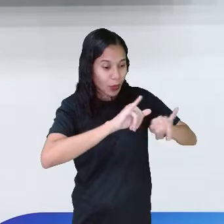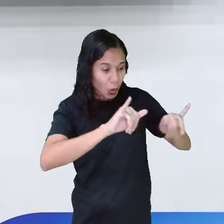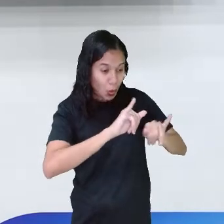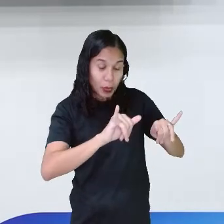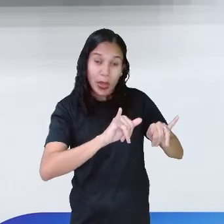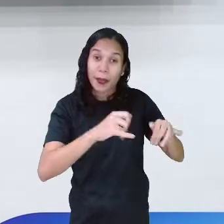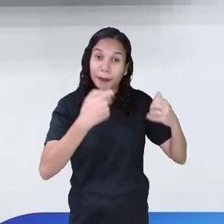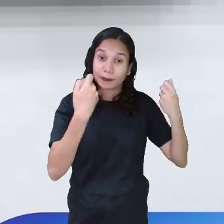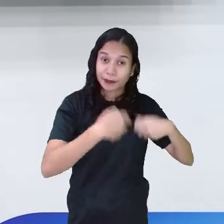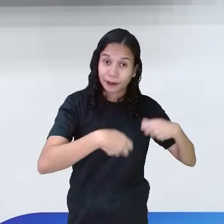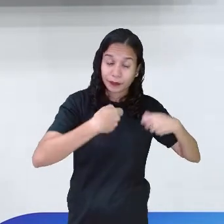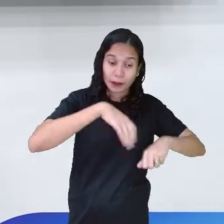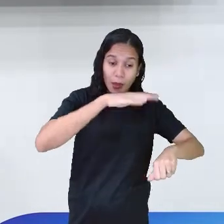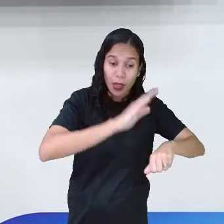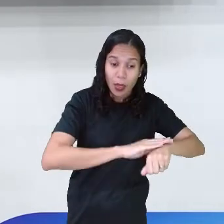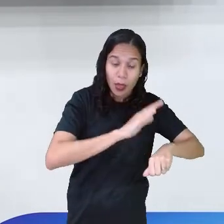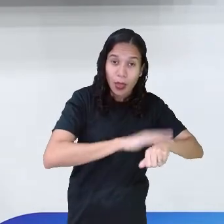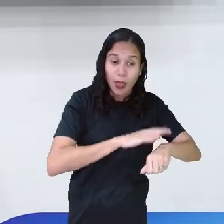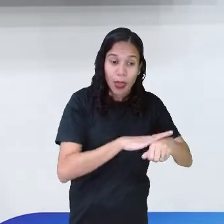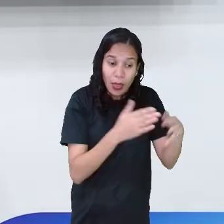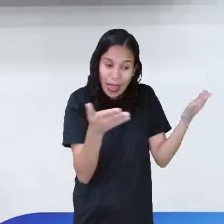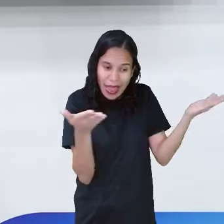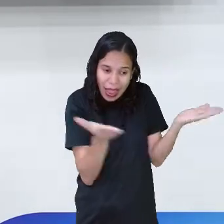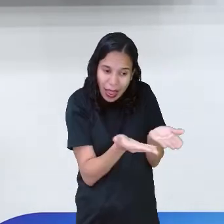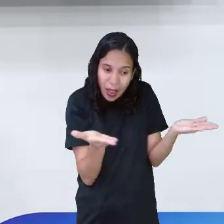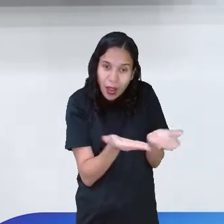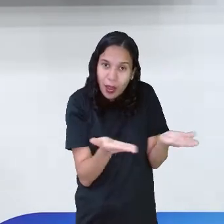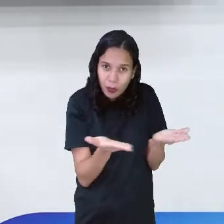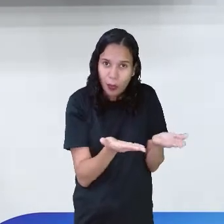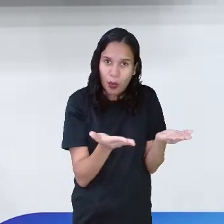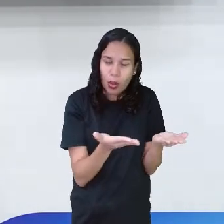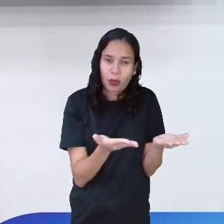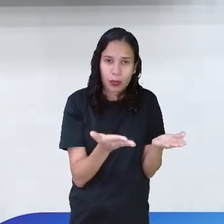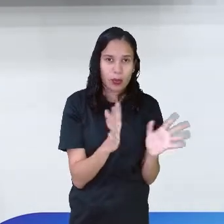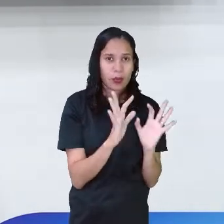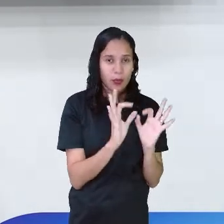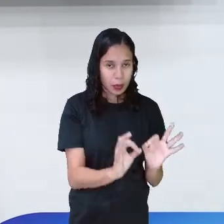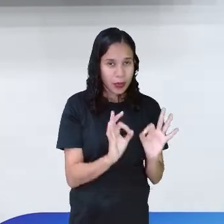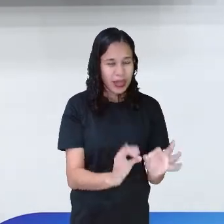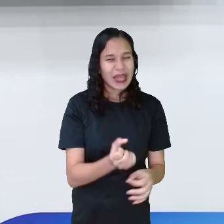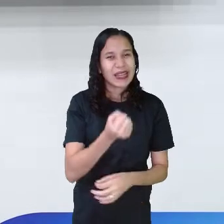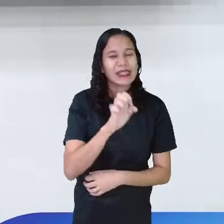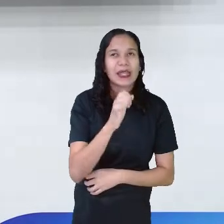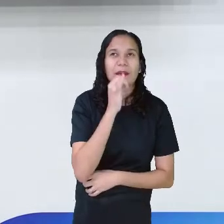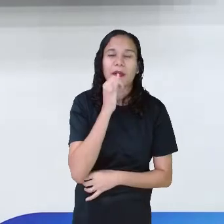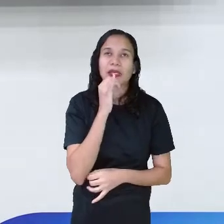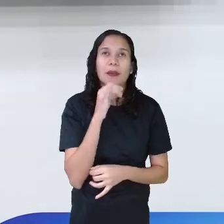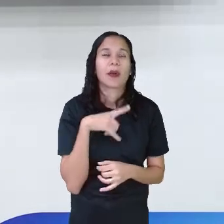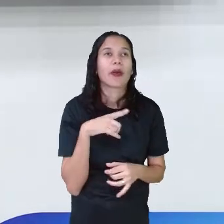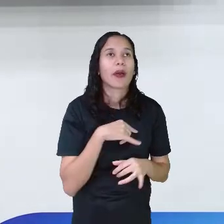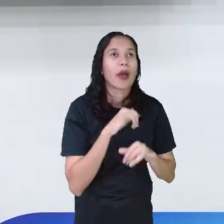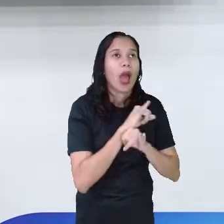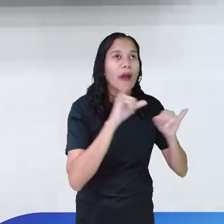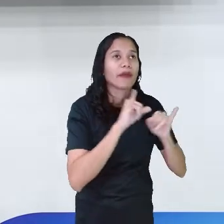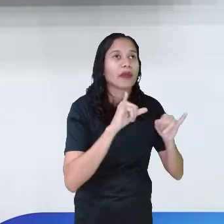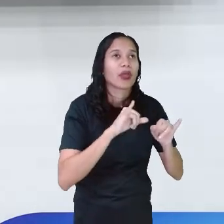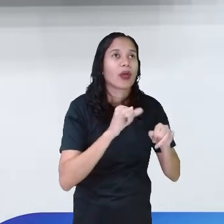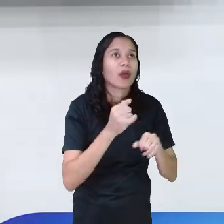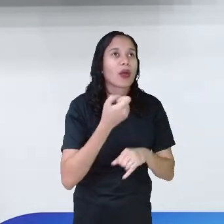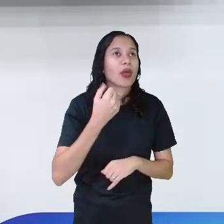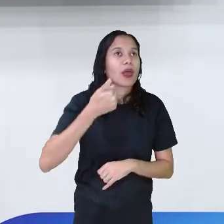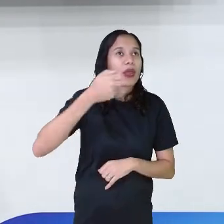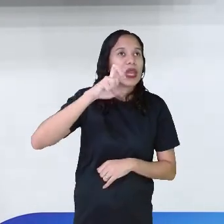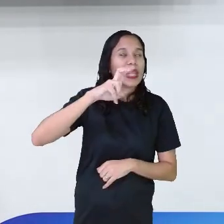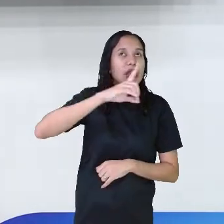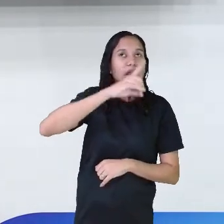ser notícia, tem que ser atual, tem que acontecer agora. Se for dar uma notícia de algo que aconteceu há 15 dias,